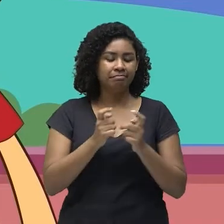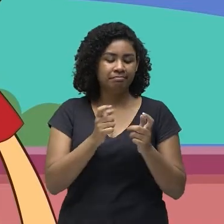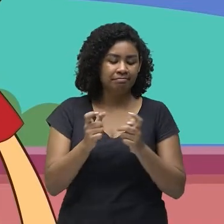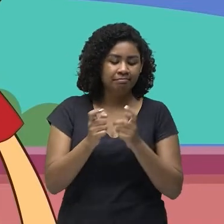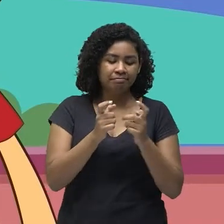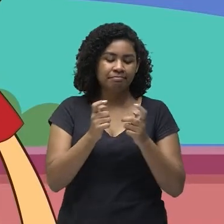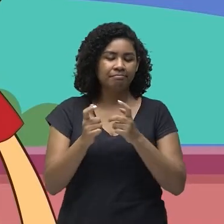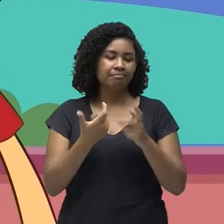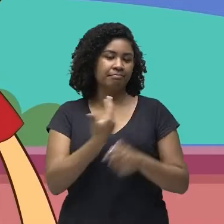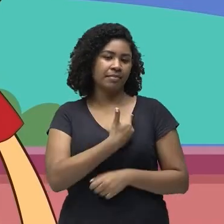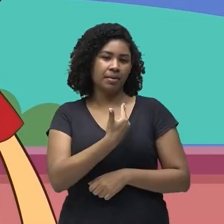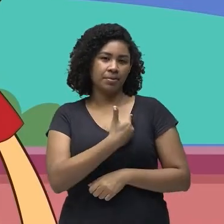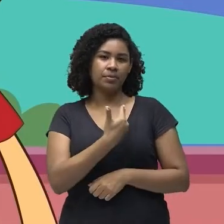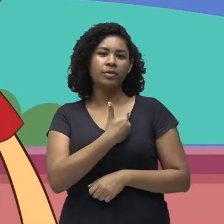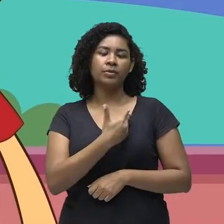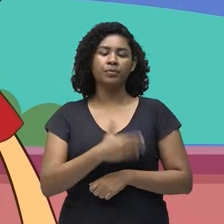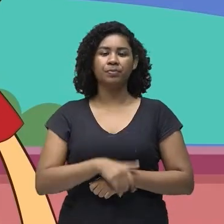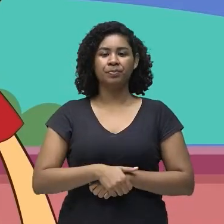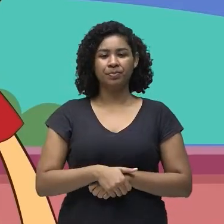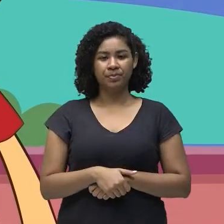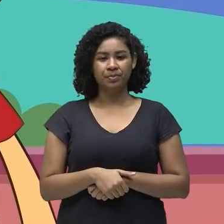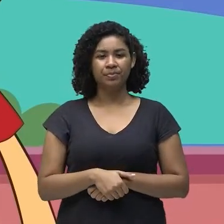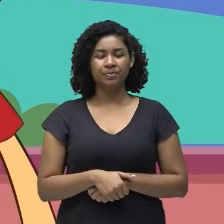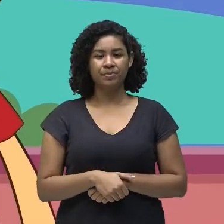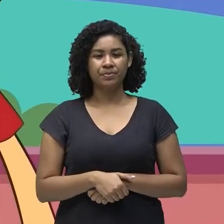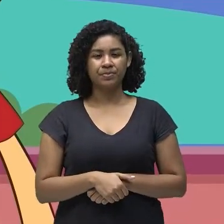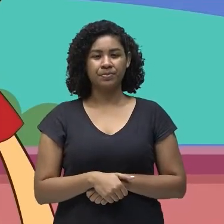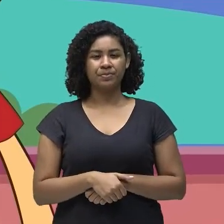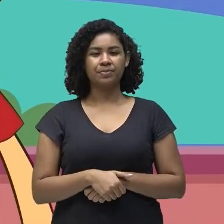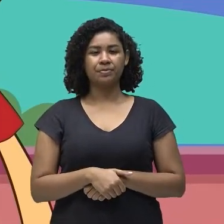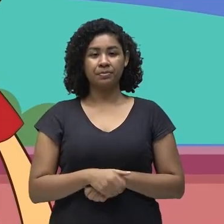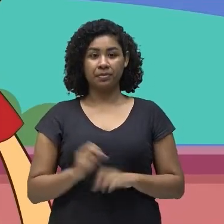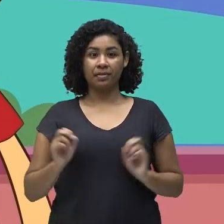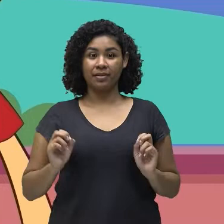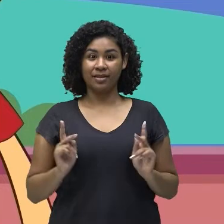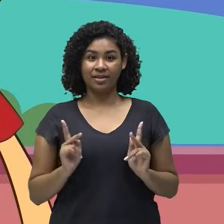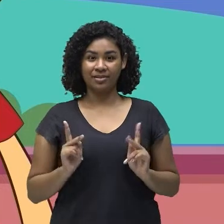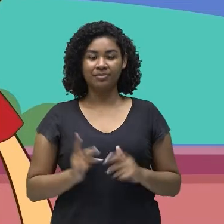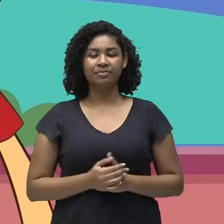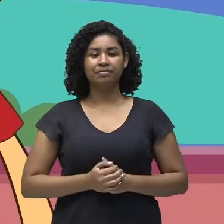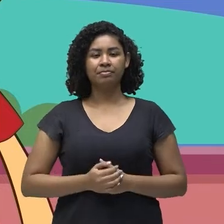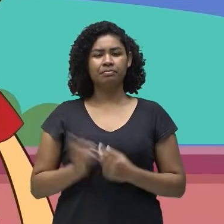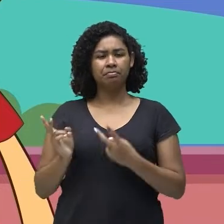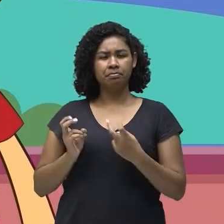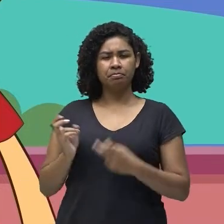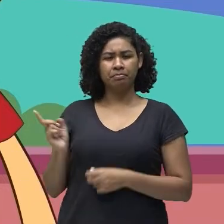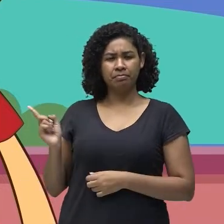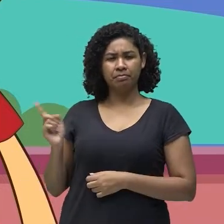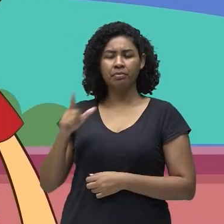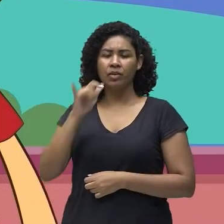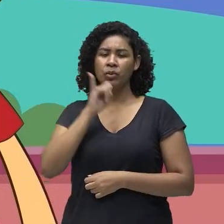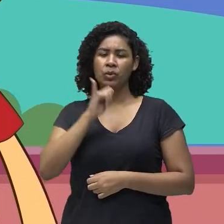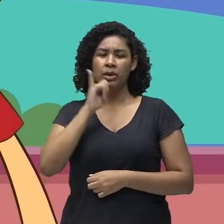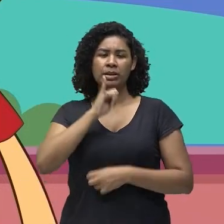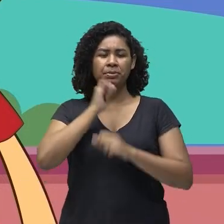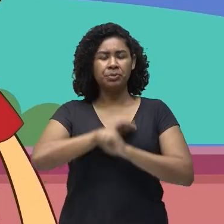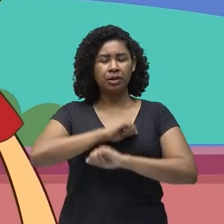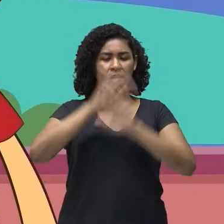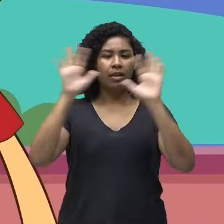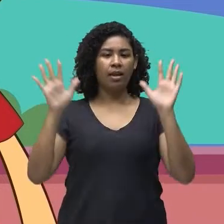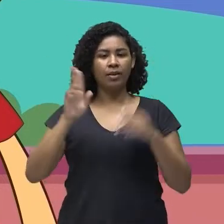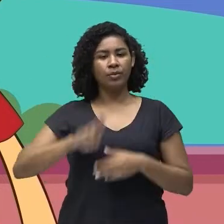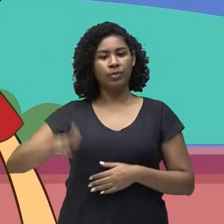escrevendo algumas mensagens para os meus amigos, certo? Então, aí você observa um exemplo bem claro aí de uso